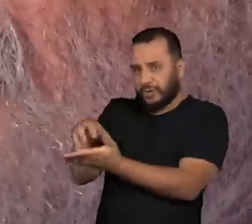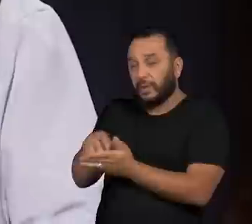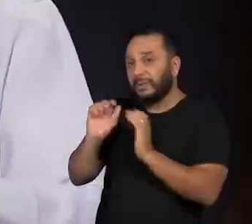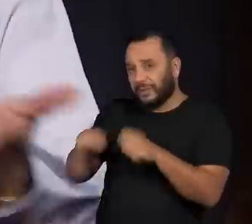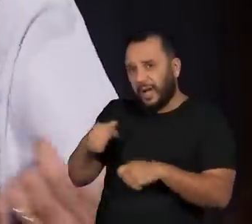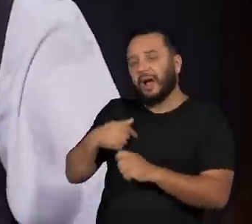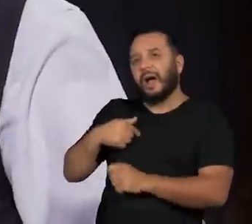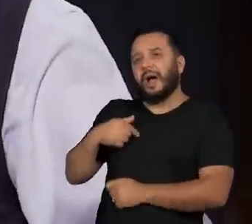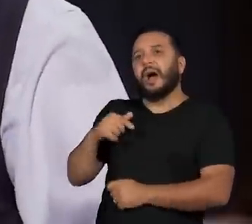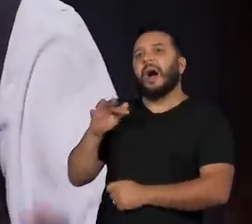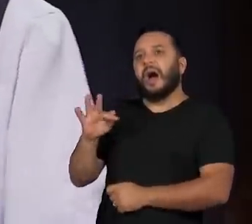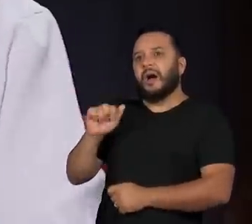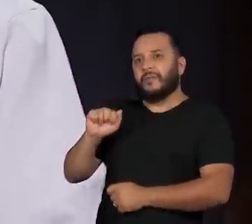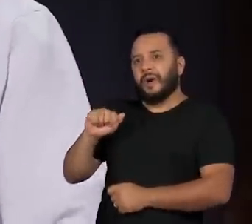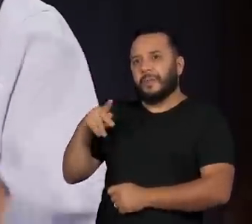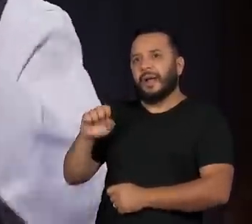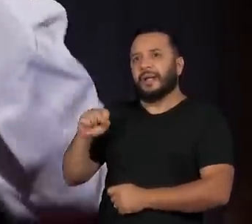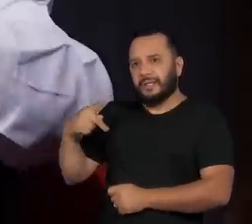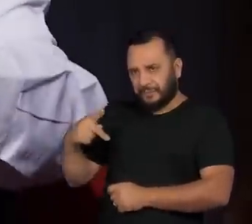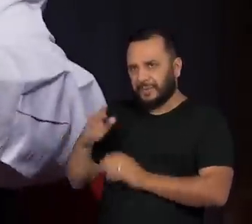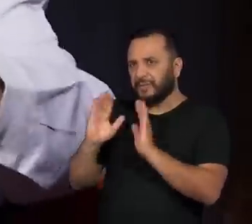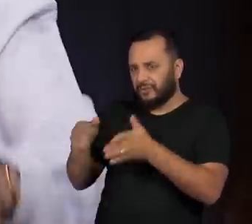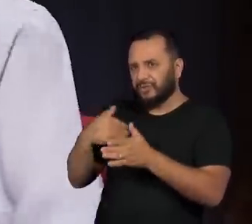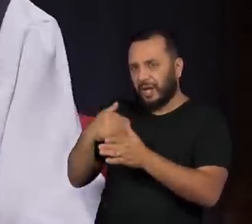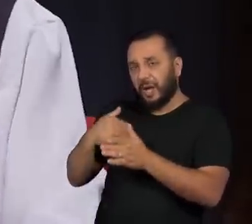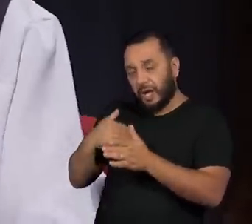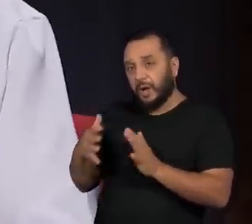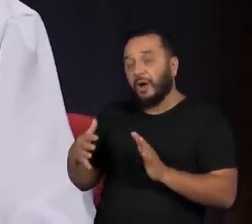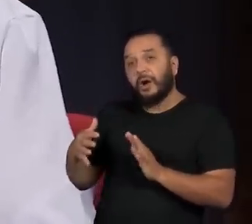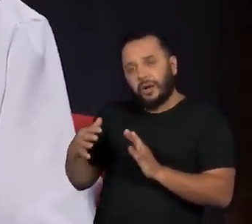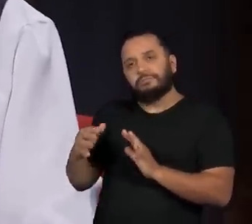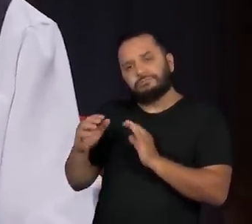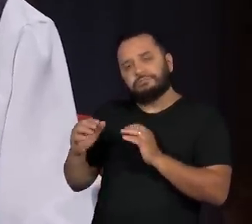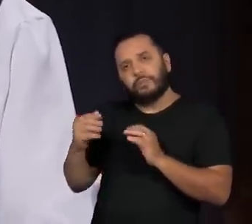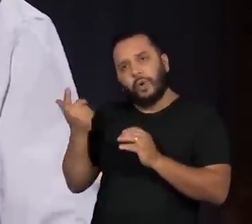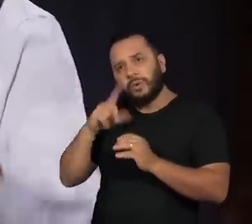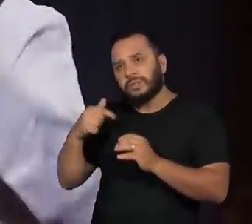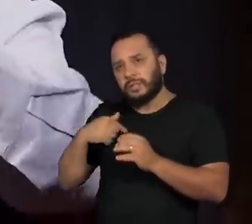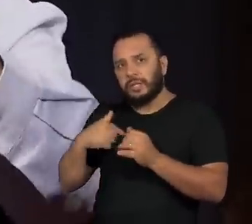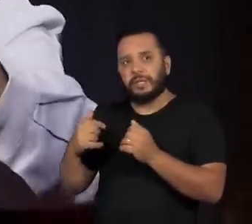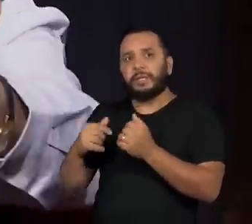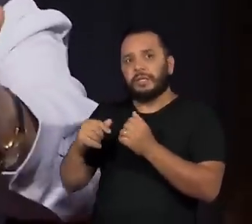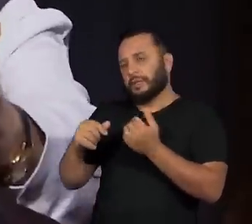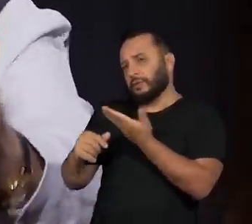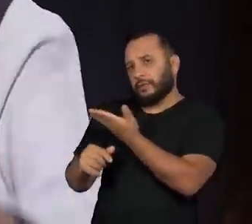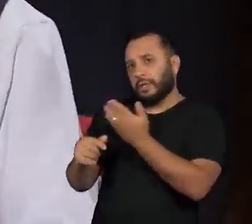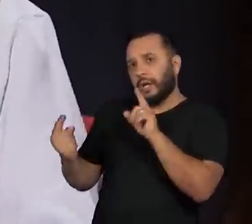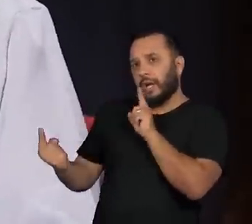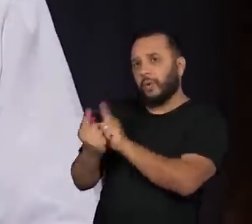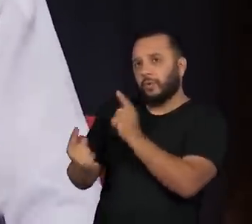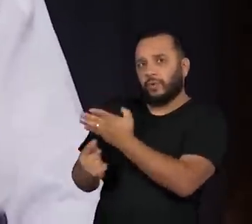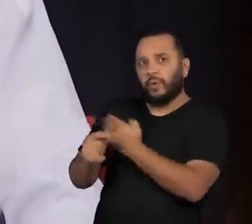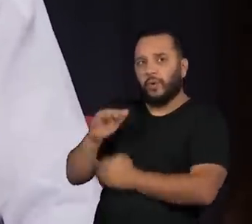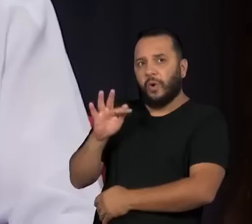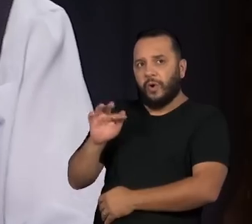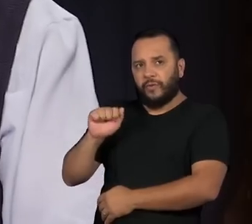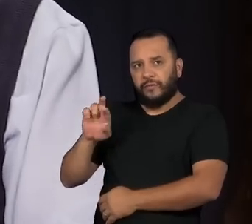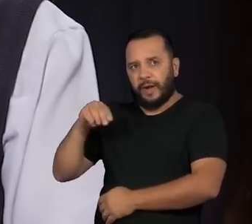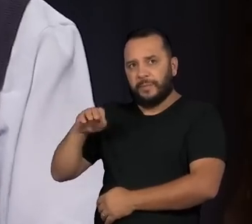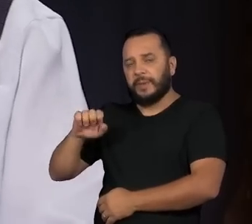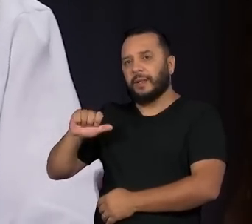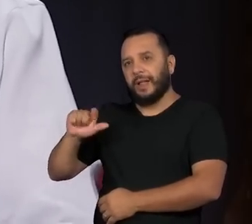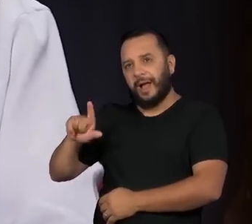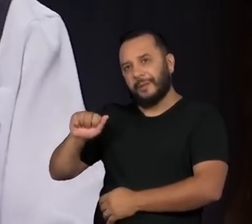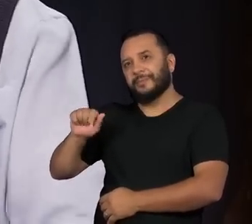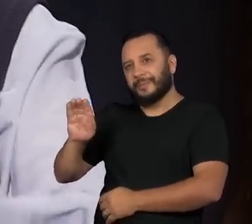conectar o sala era físico ele conhecia o ferro milagre laboratório de física e da Alta Energia o fermin nos deu uma porta para você chegar né que o seu